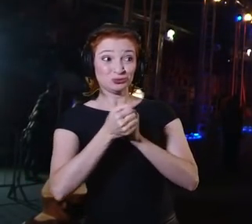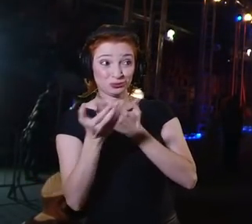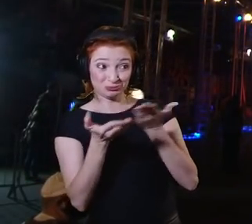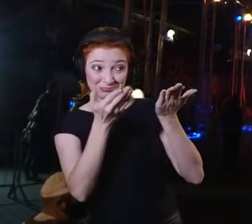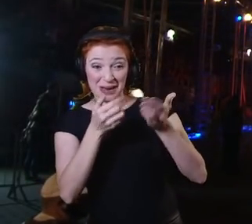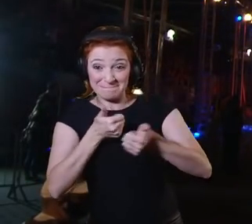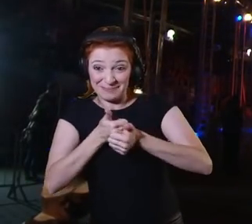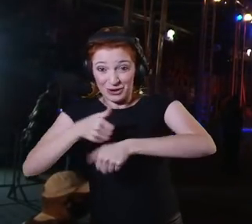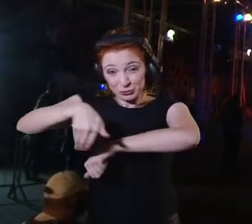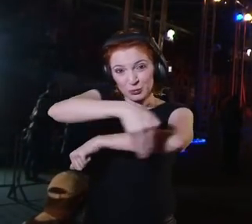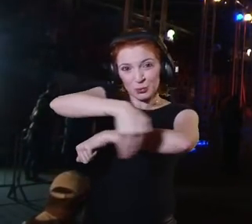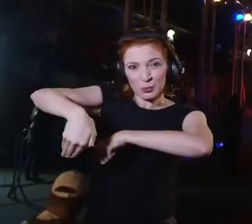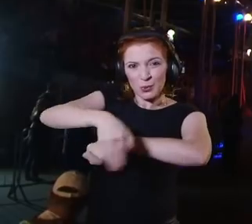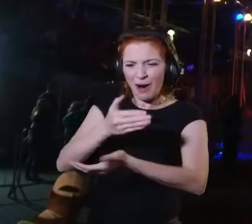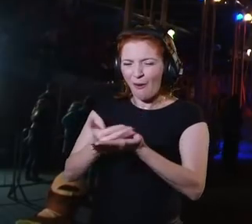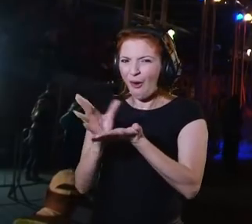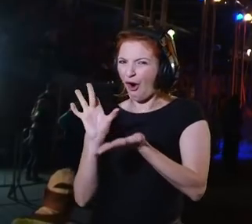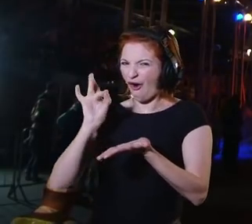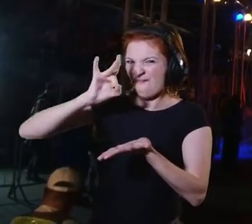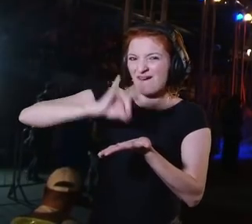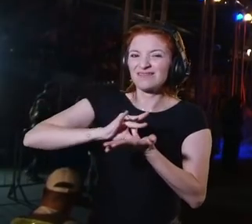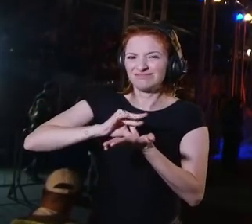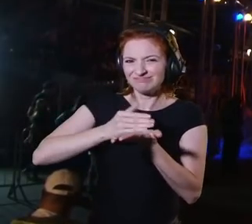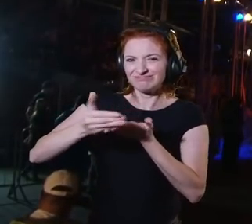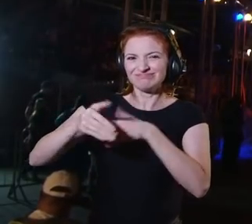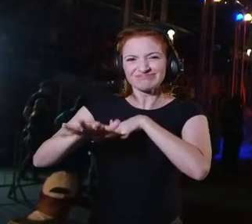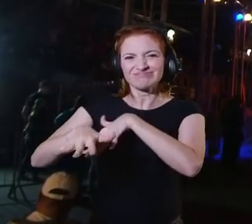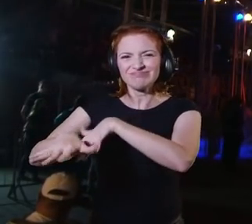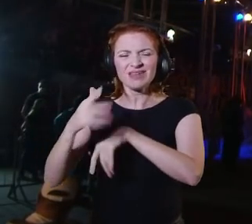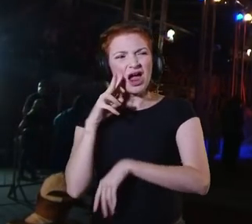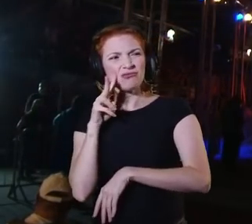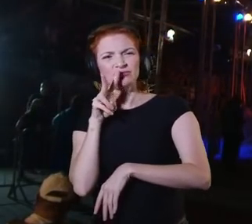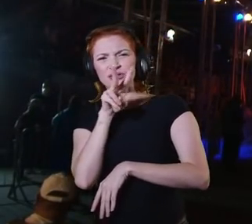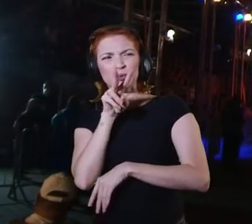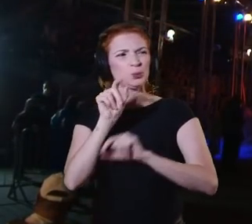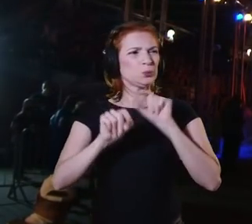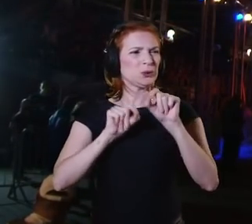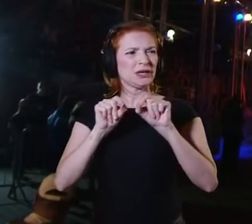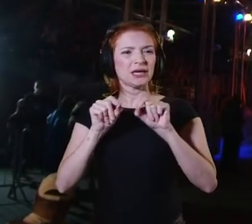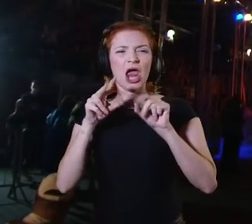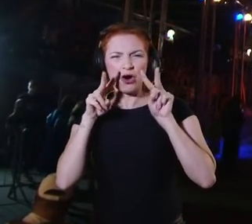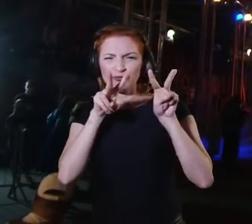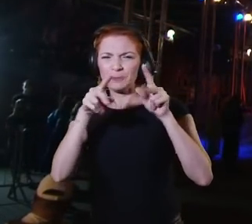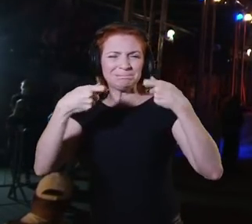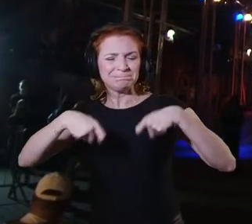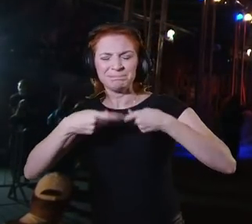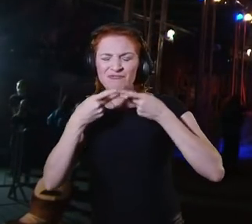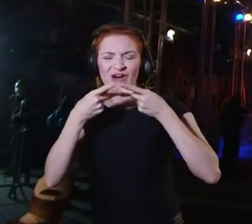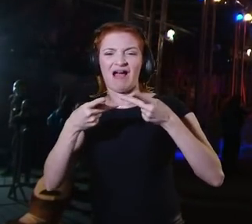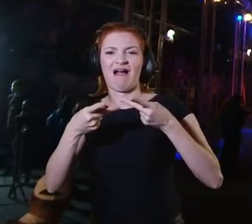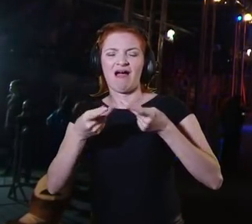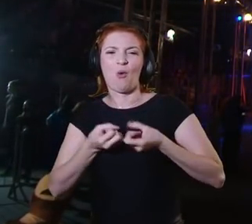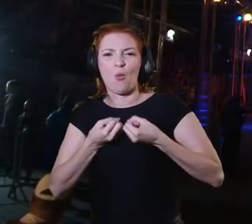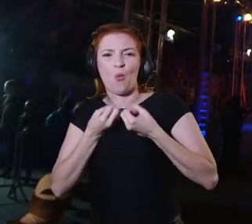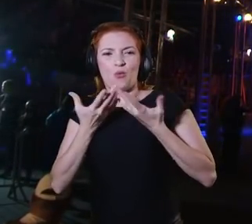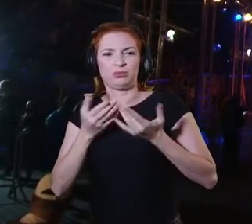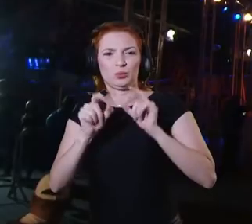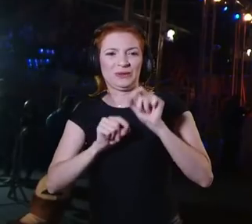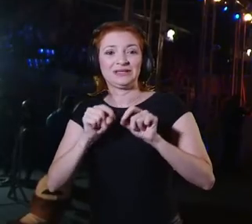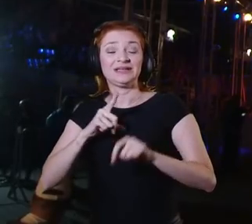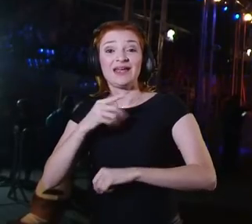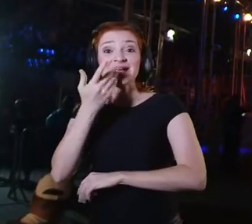Herval para dar o início oficialmente ao desfile, eu vejo uma cena e não poderia deixar passar em branco.